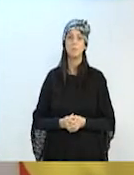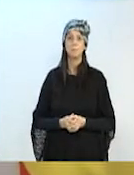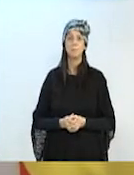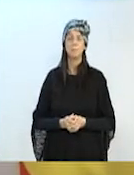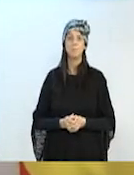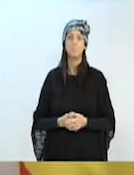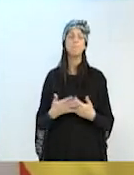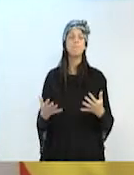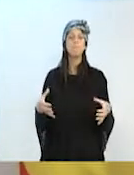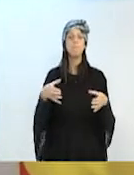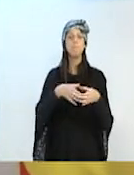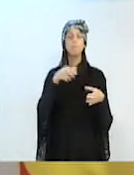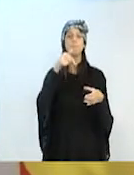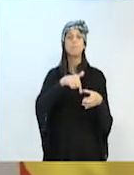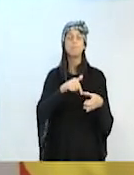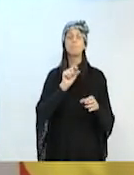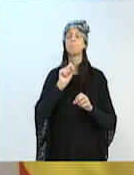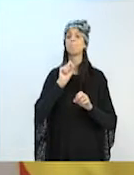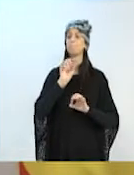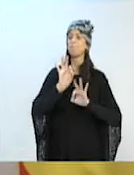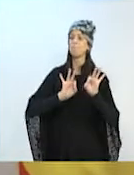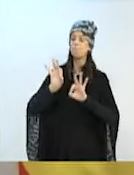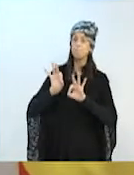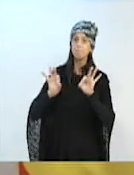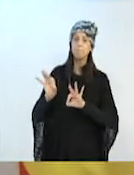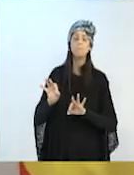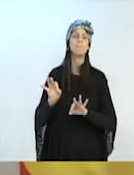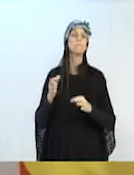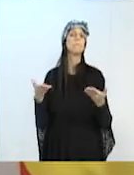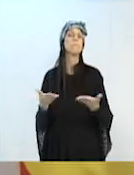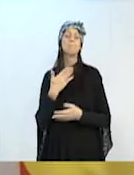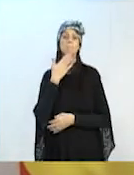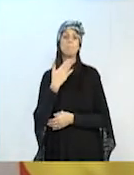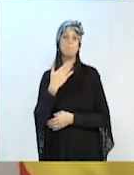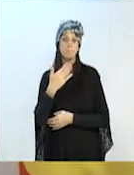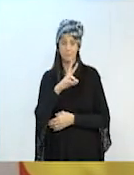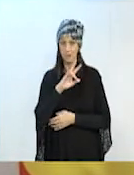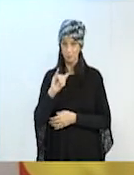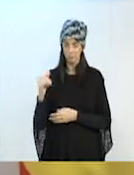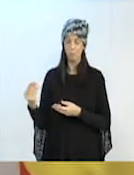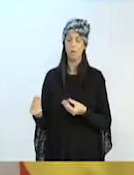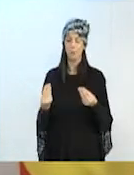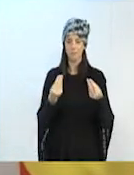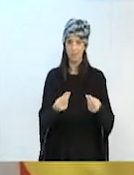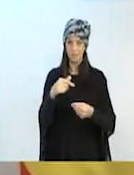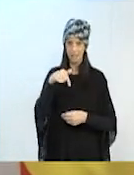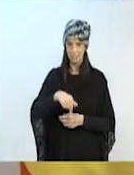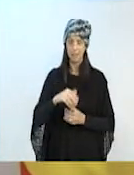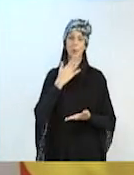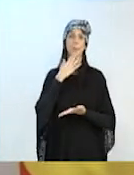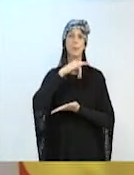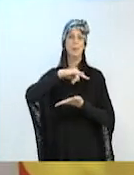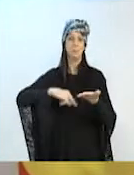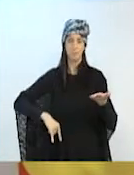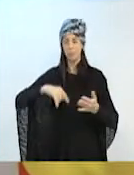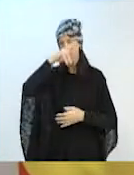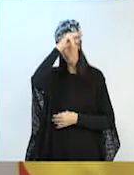esses coletivos, o que essas organizações reivindicam nesse momento, e nós vamos encaminhar aqui nessa casa um requerimento ao